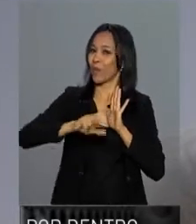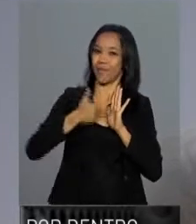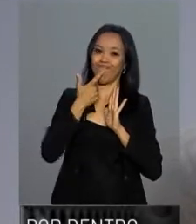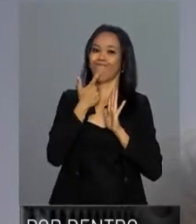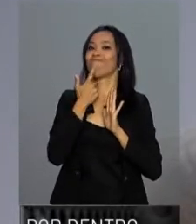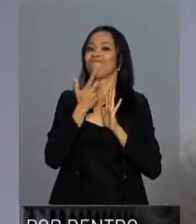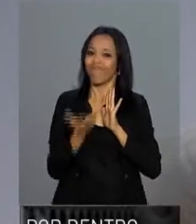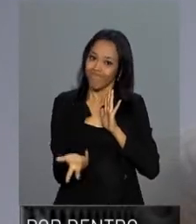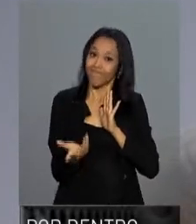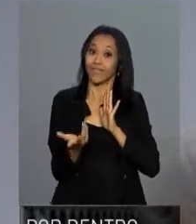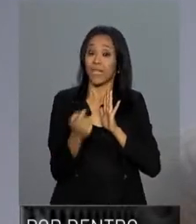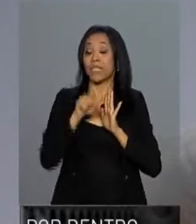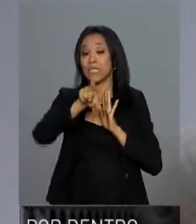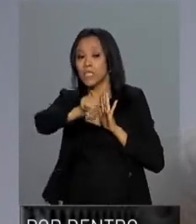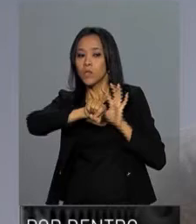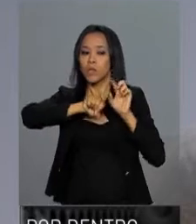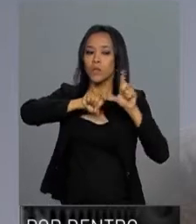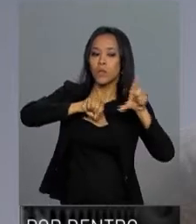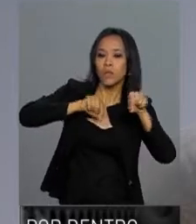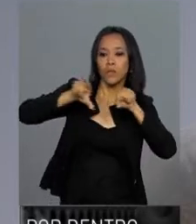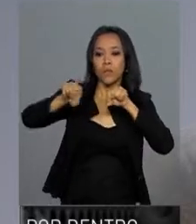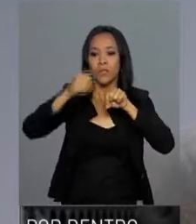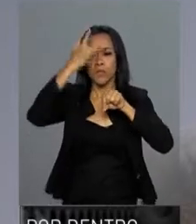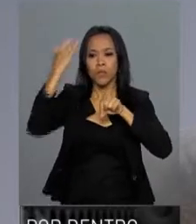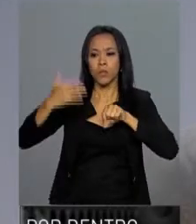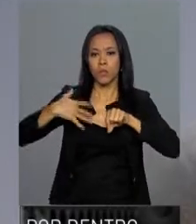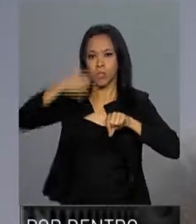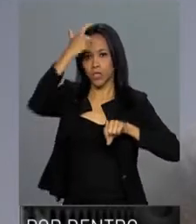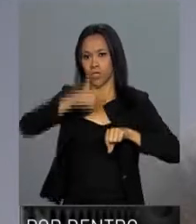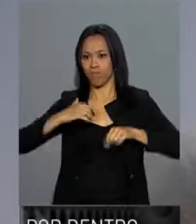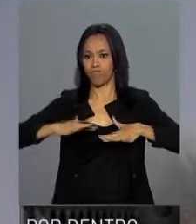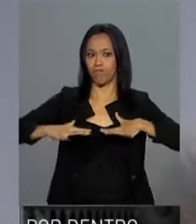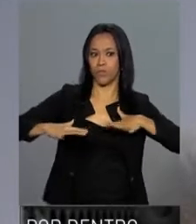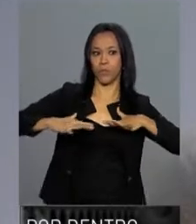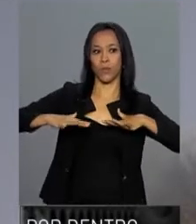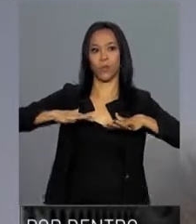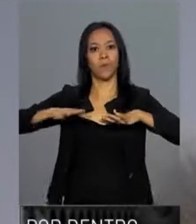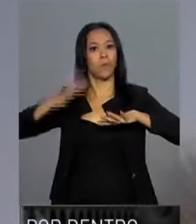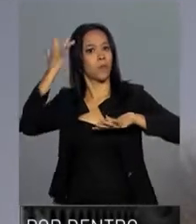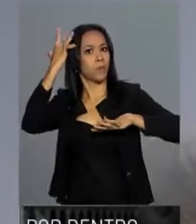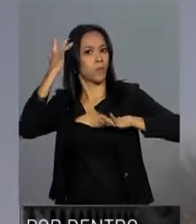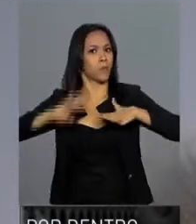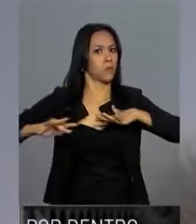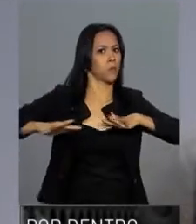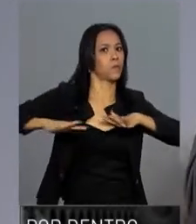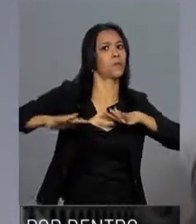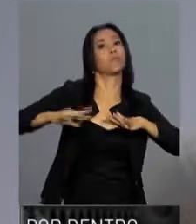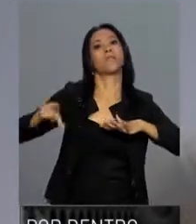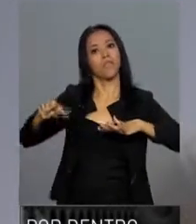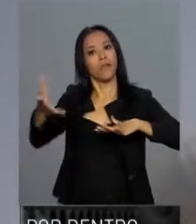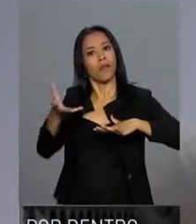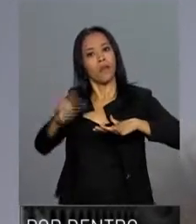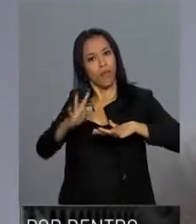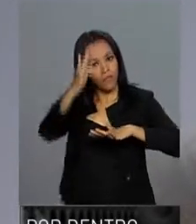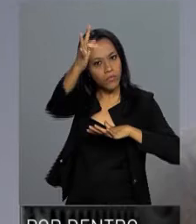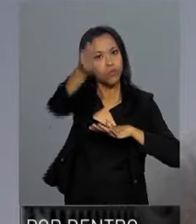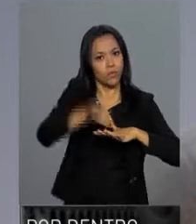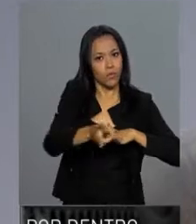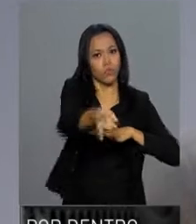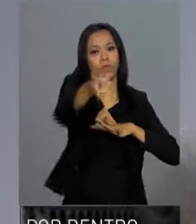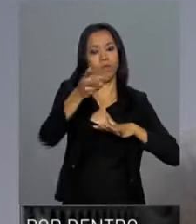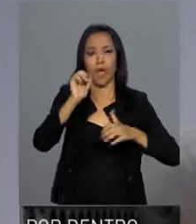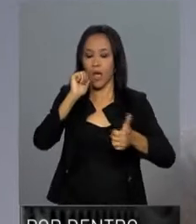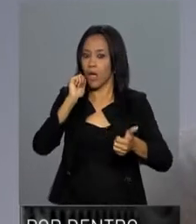programa para é especificamente os atletas que têm perspectivas olímpicas ou